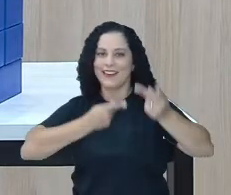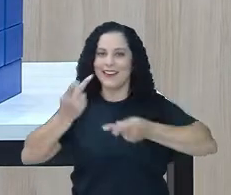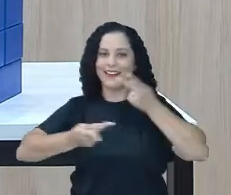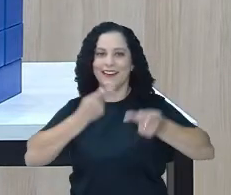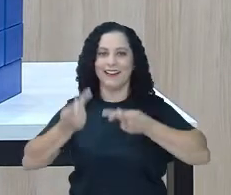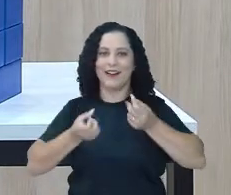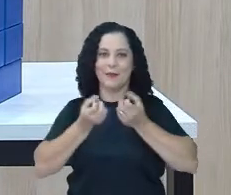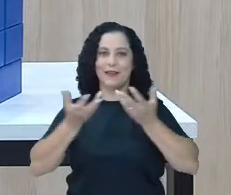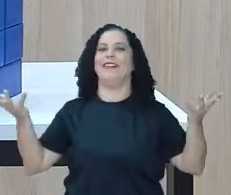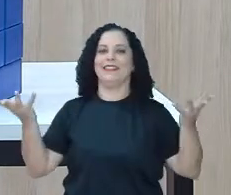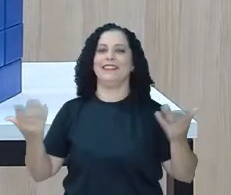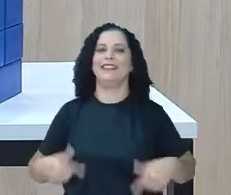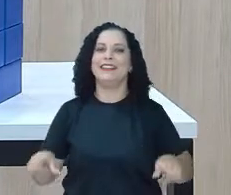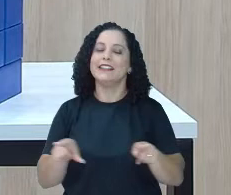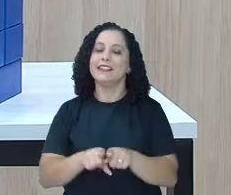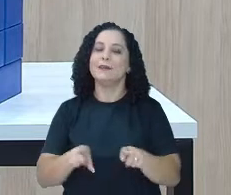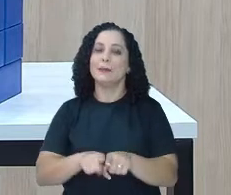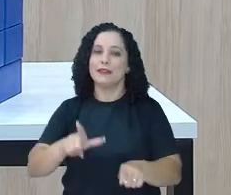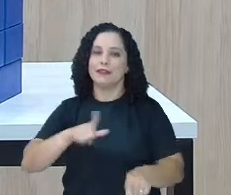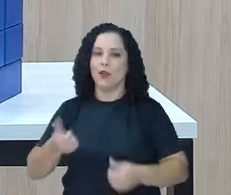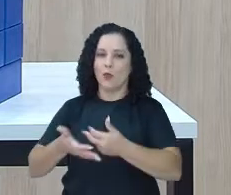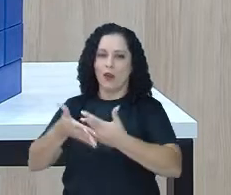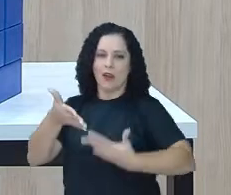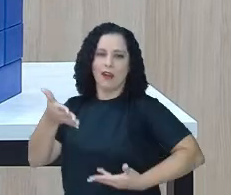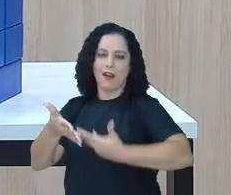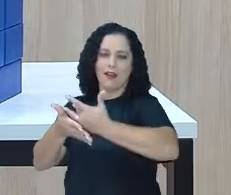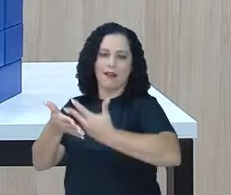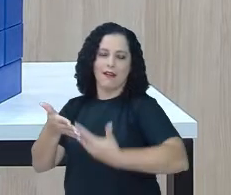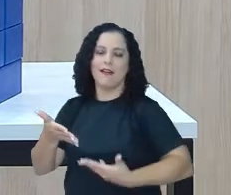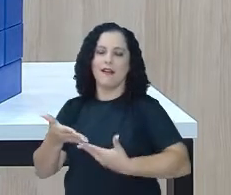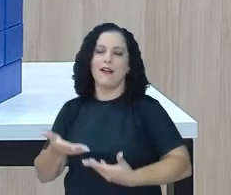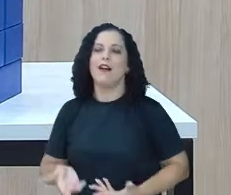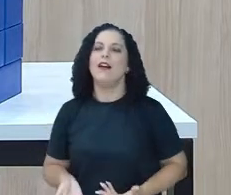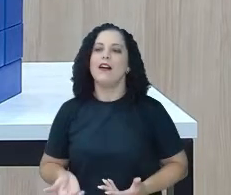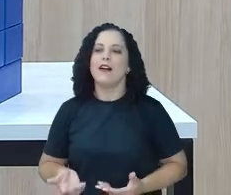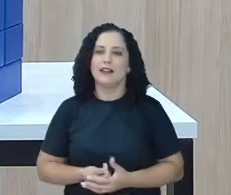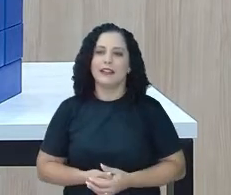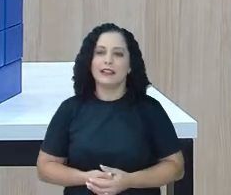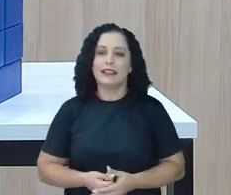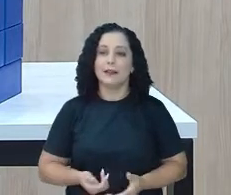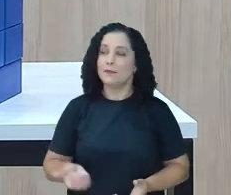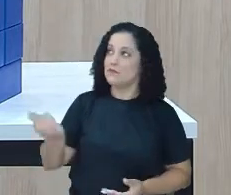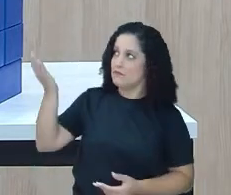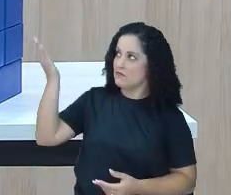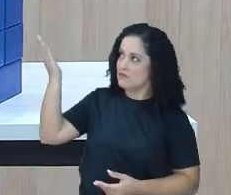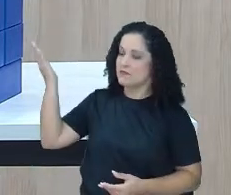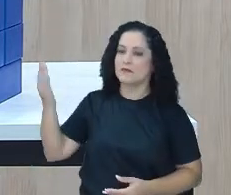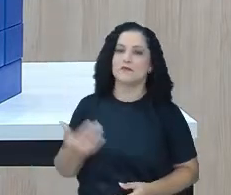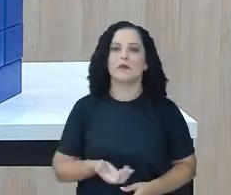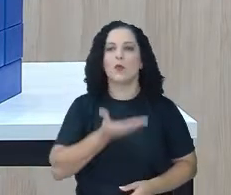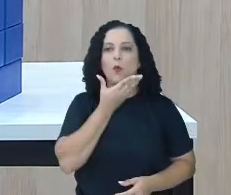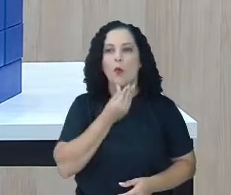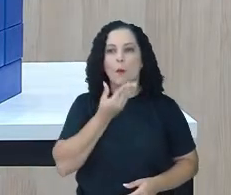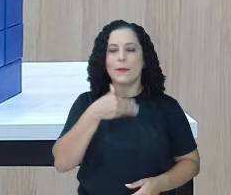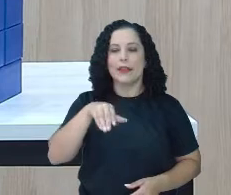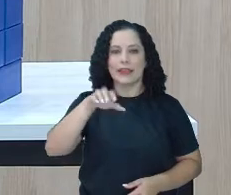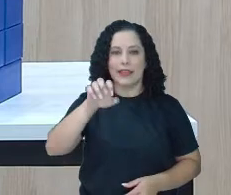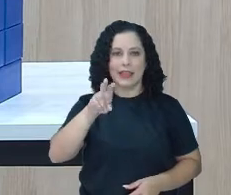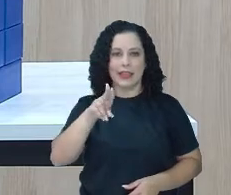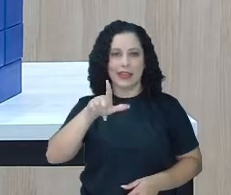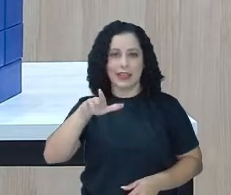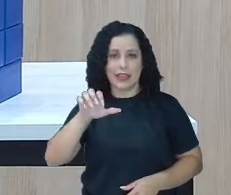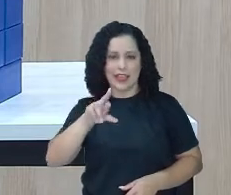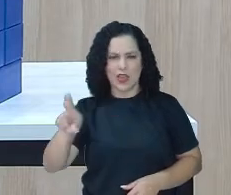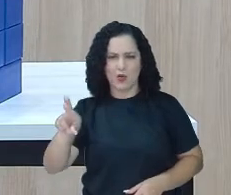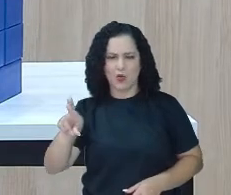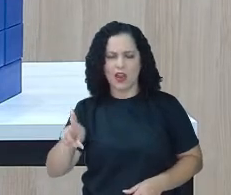a relação de Euler, né, de Euler. É sempre complicado dizer o nome desse cara, mas, incrivelmente inteligente,